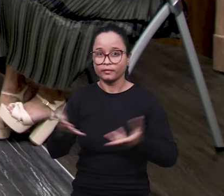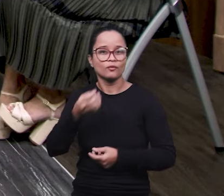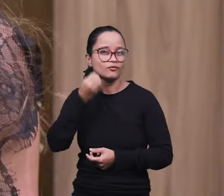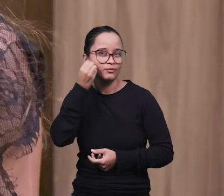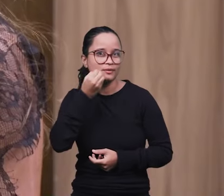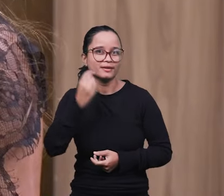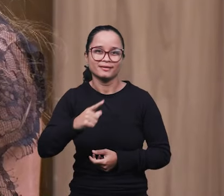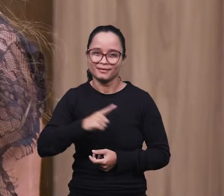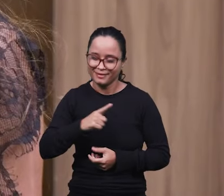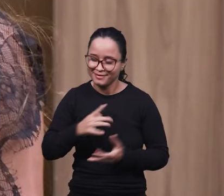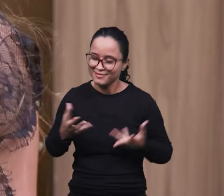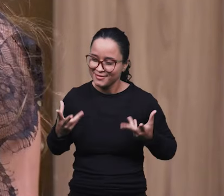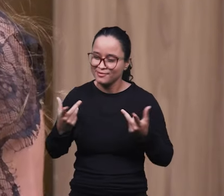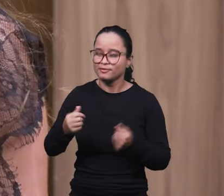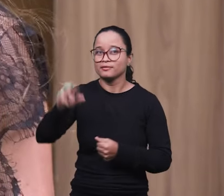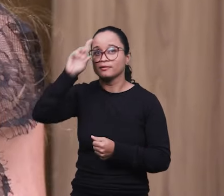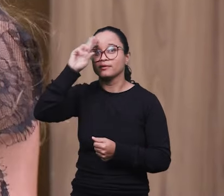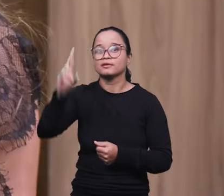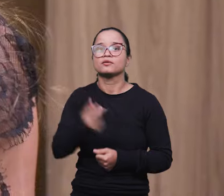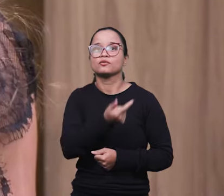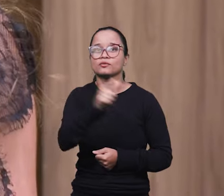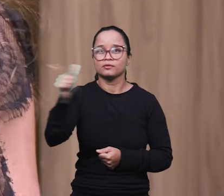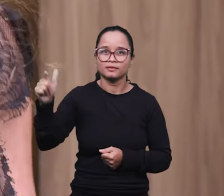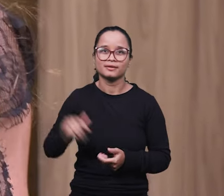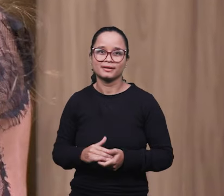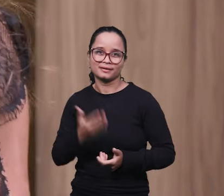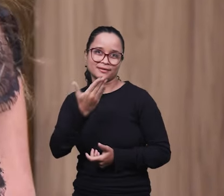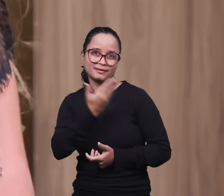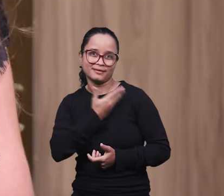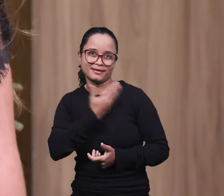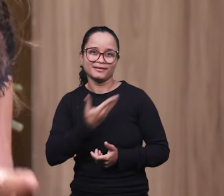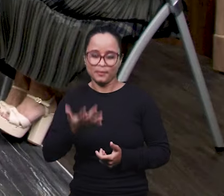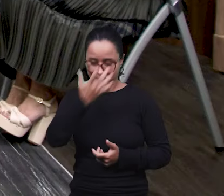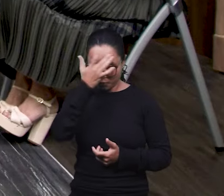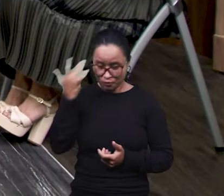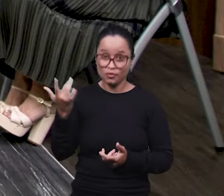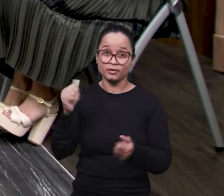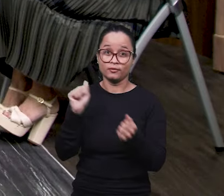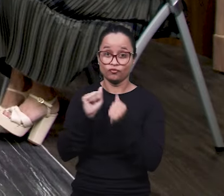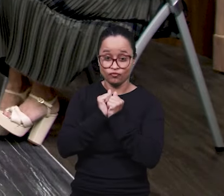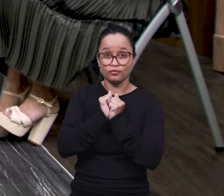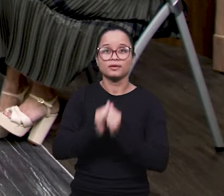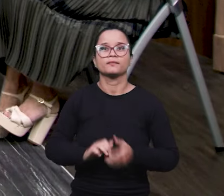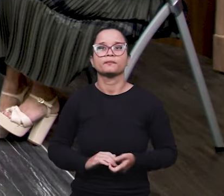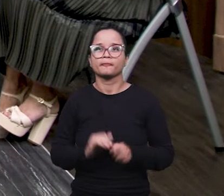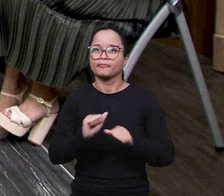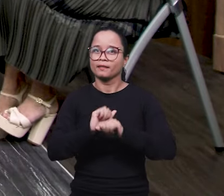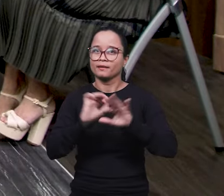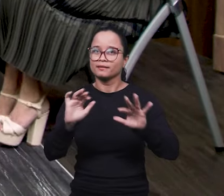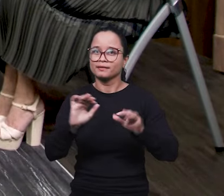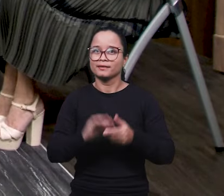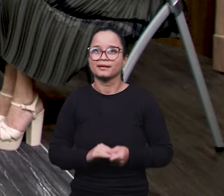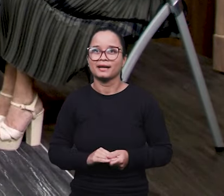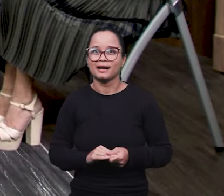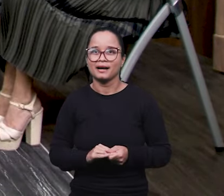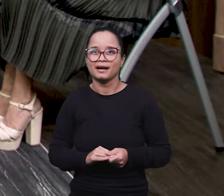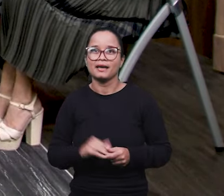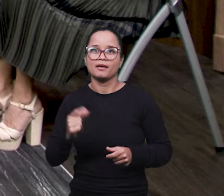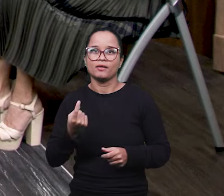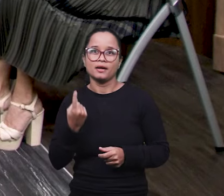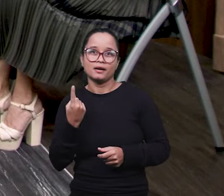experiências maravilhosas com o senhor não só ela como outras amigas e pessoas que estavam próximas de mim é claro eu era a única estrangeira da minha